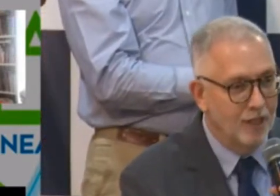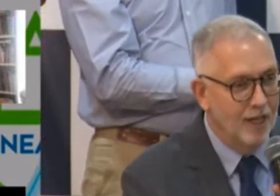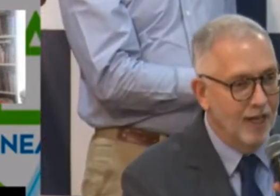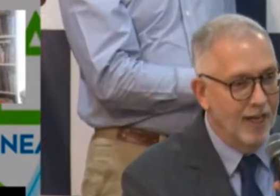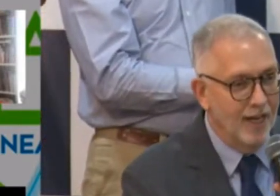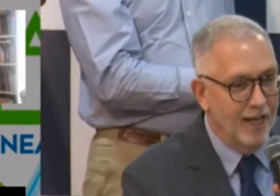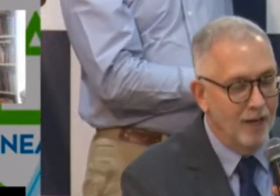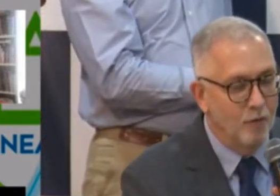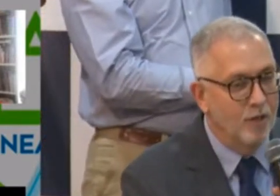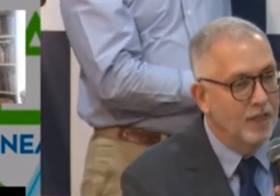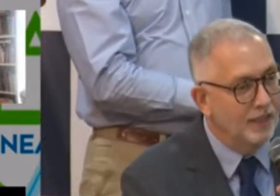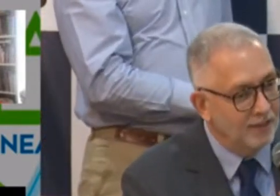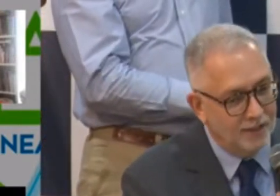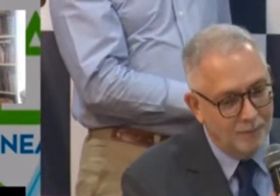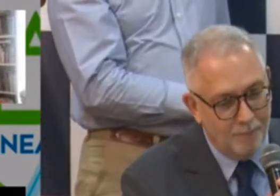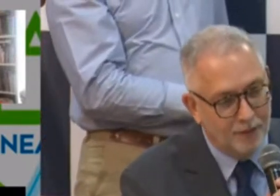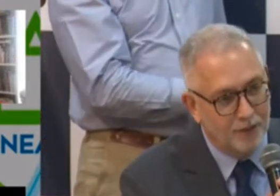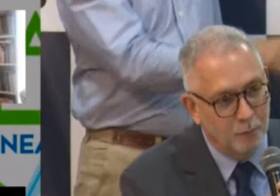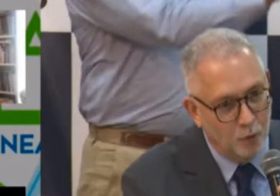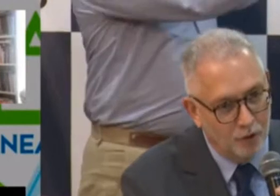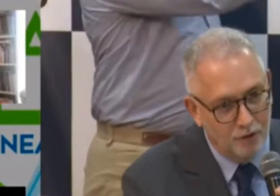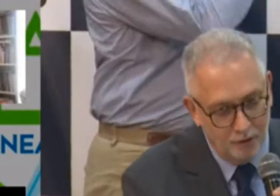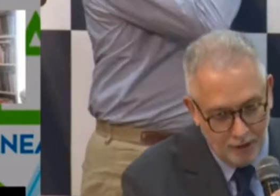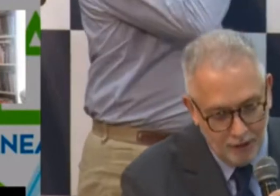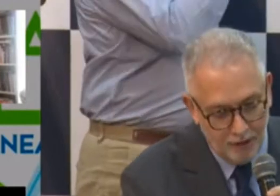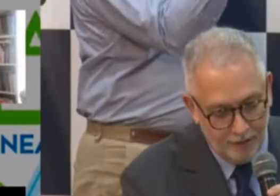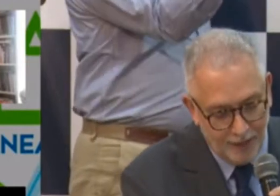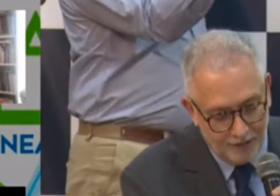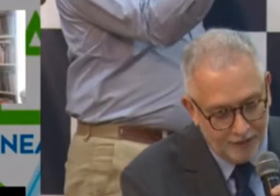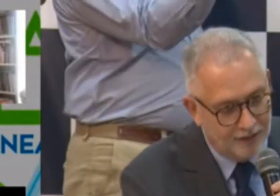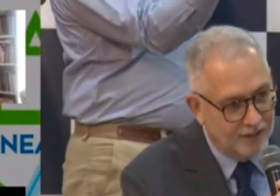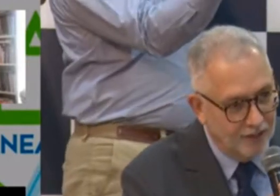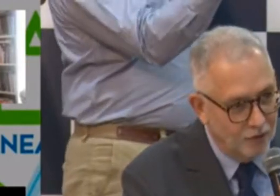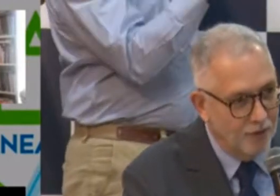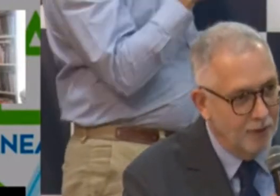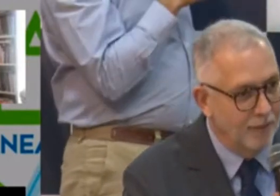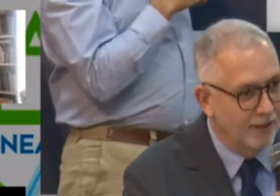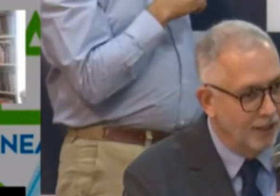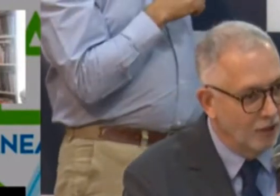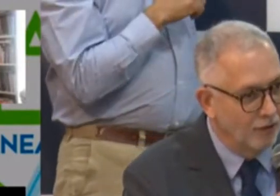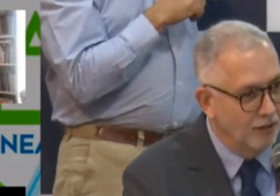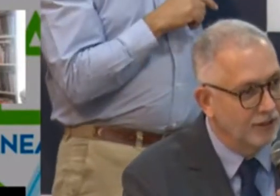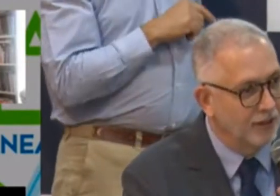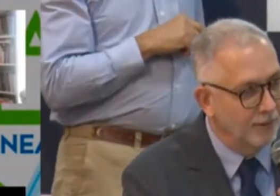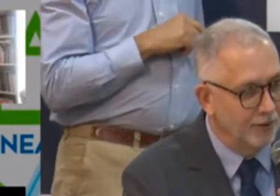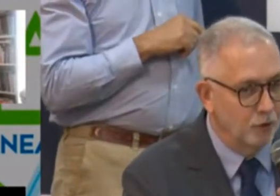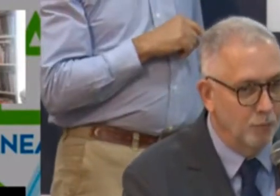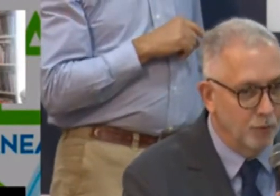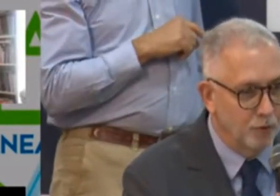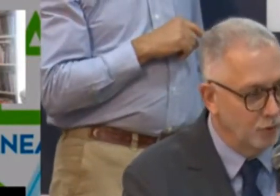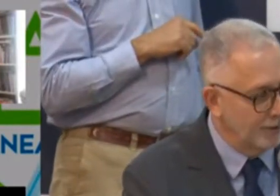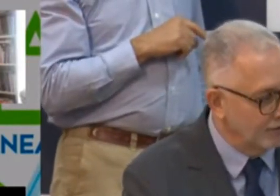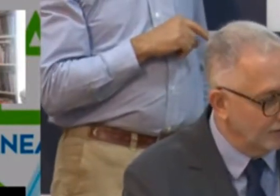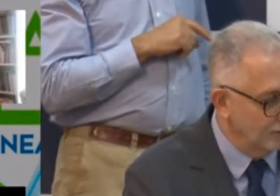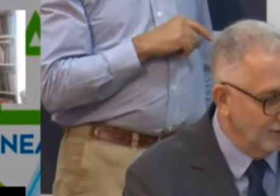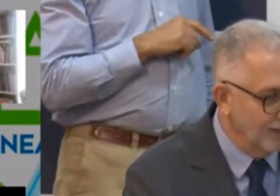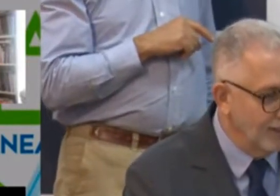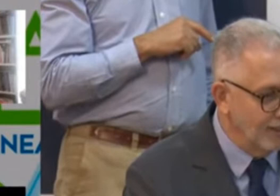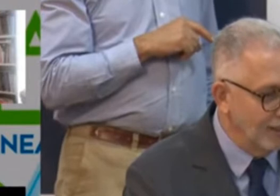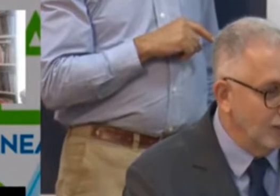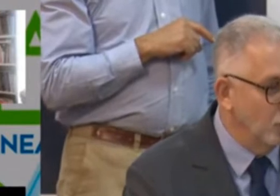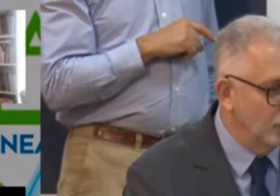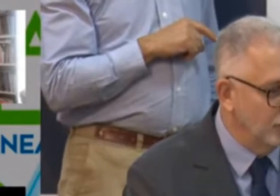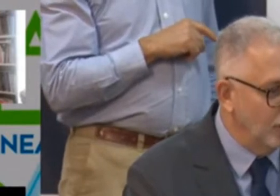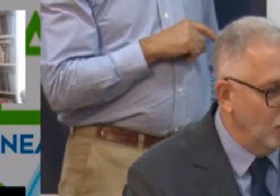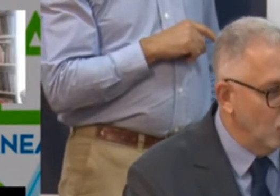Portanto, é um grande patrimônio da gestão ambiental e de saneamento público do Brasil. Né?